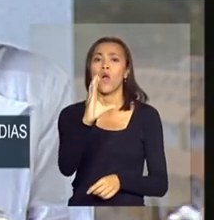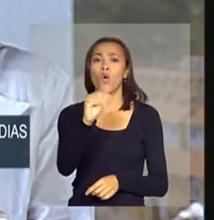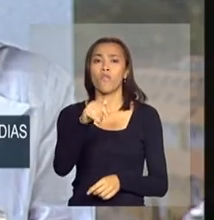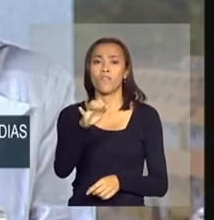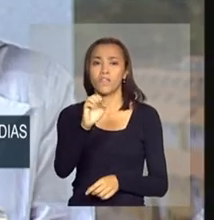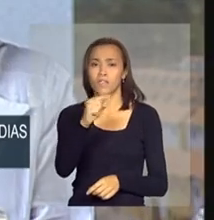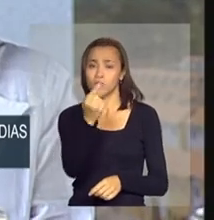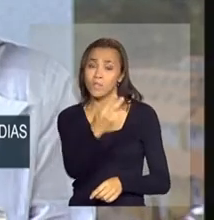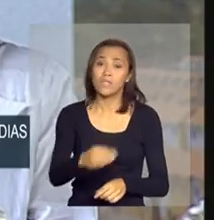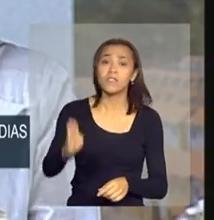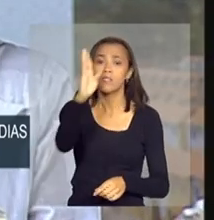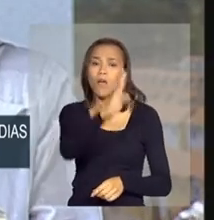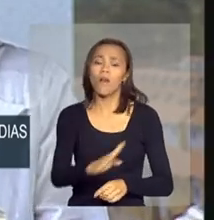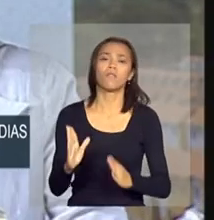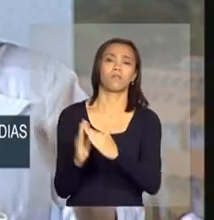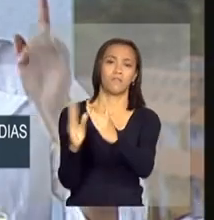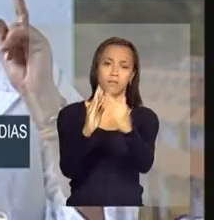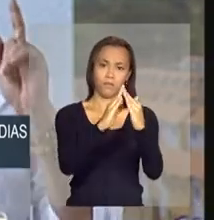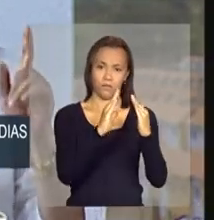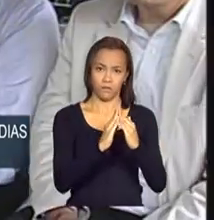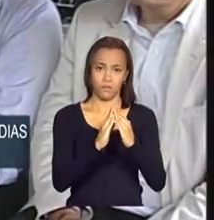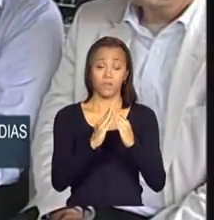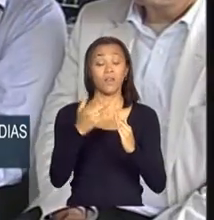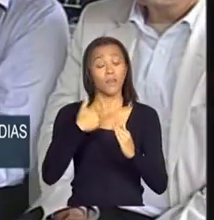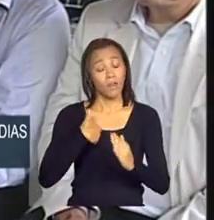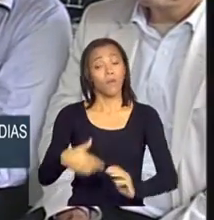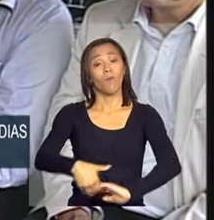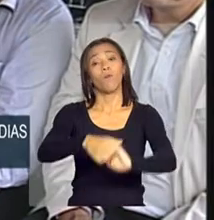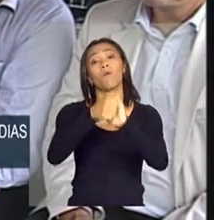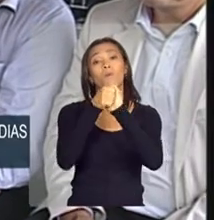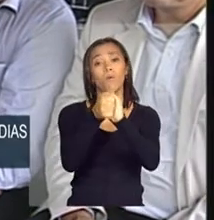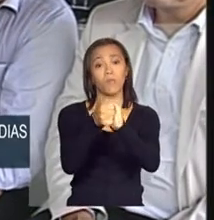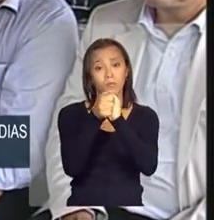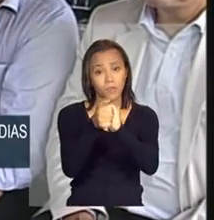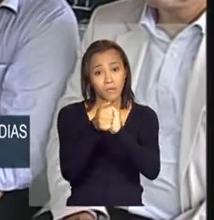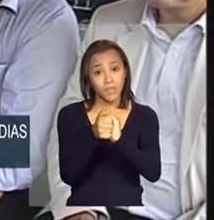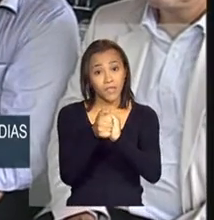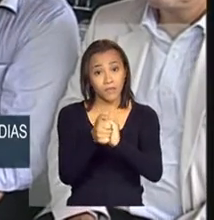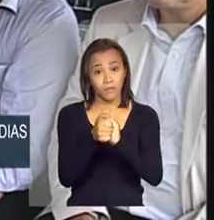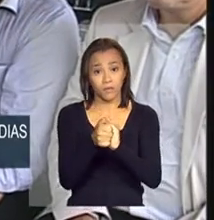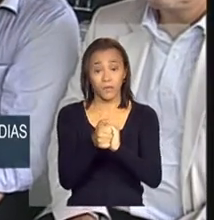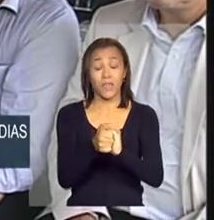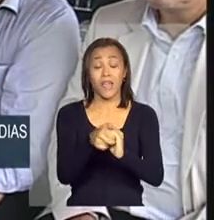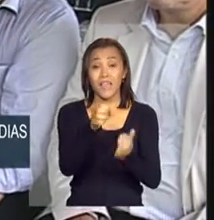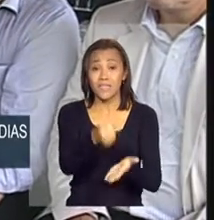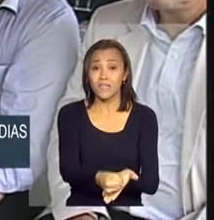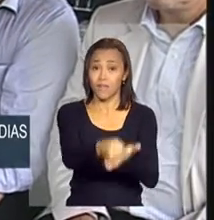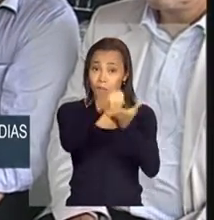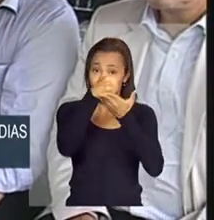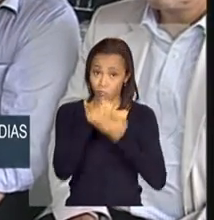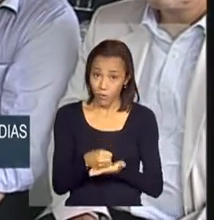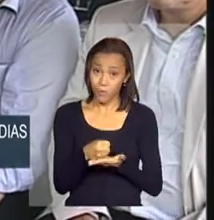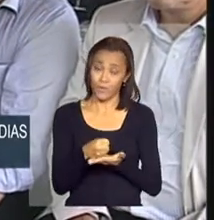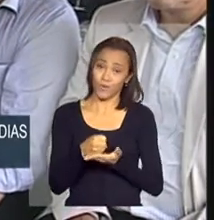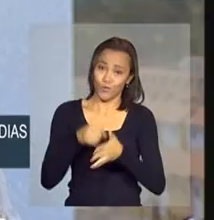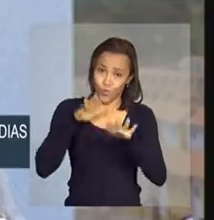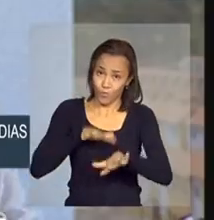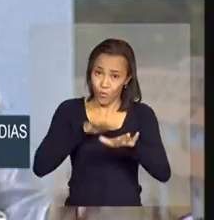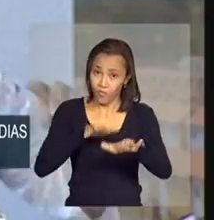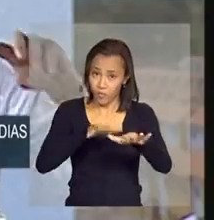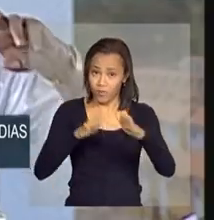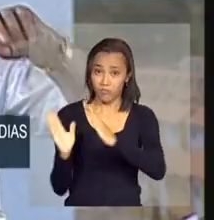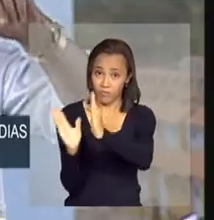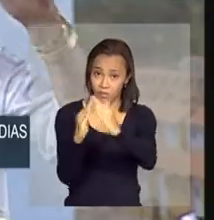das associações de moradores e o comprimento essa ajuda que o movimento pela